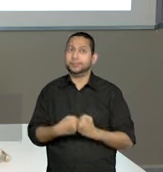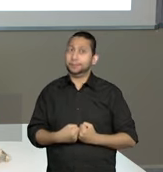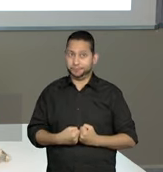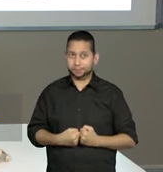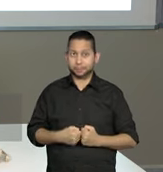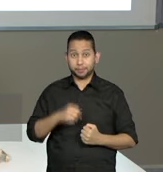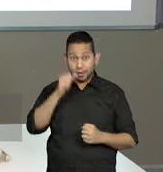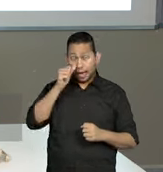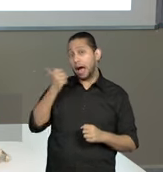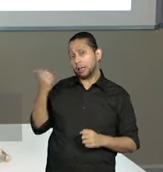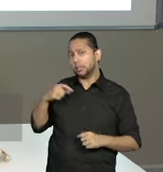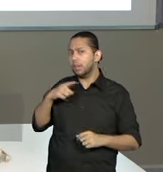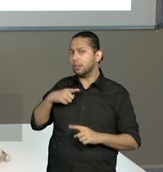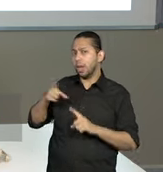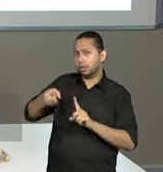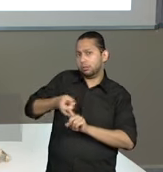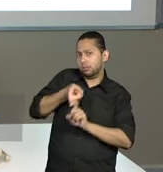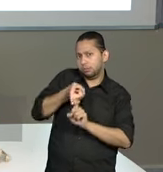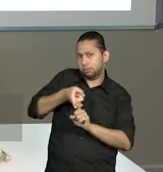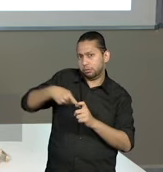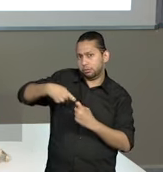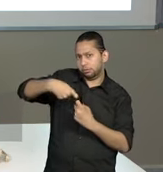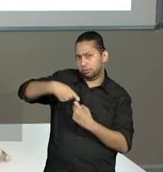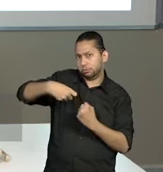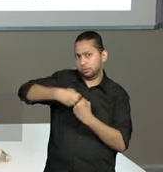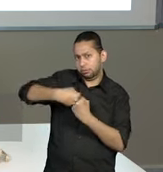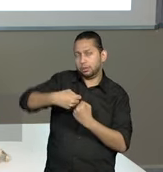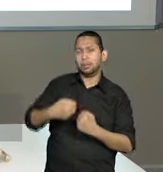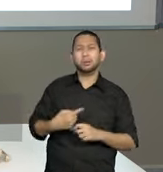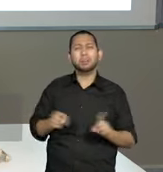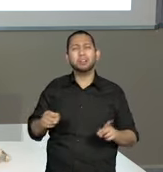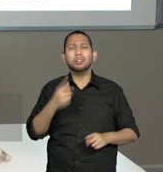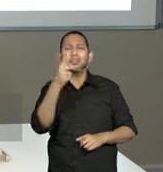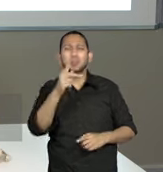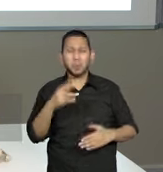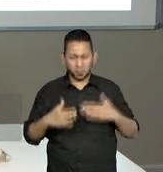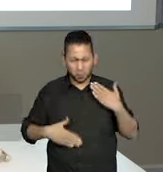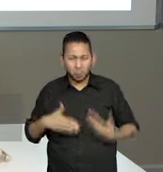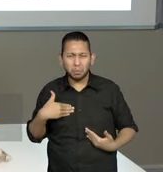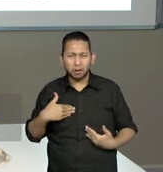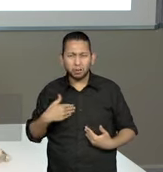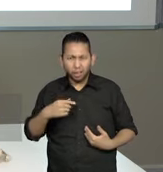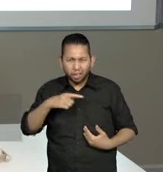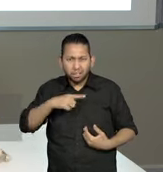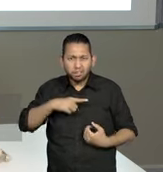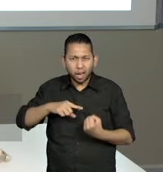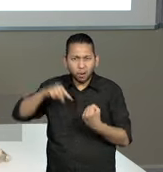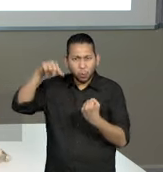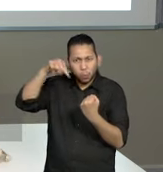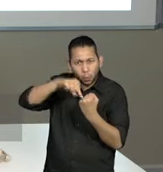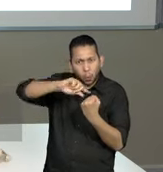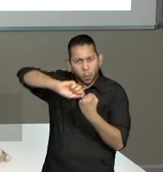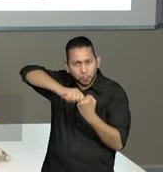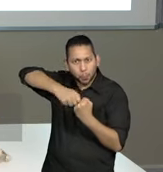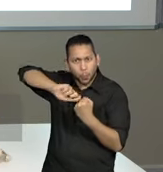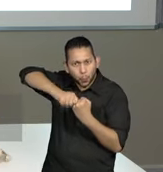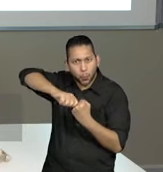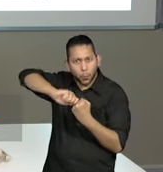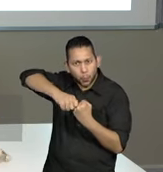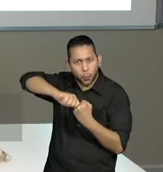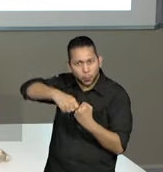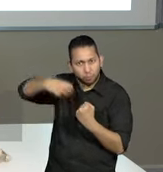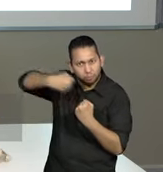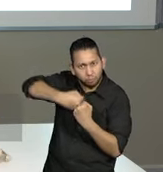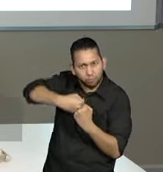para eu poder fechar, mas os nossos ossos não têm um parafuso para você colocar ali. Eles